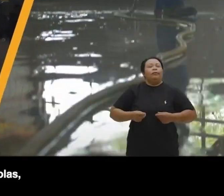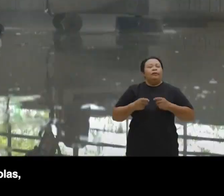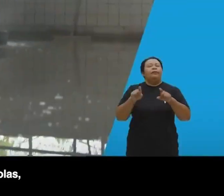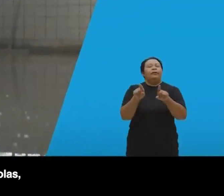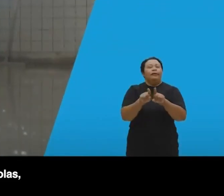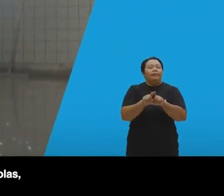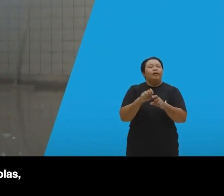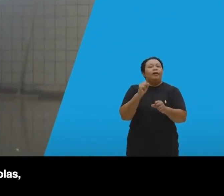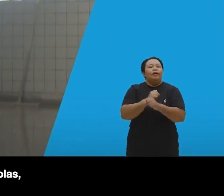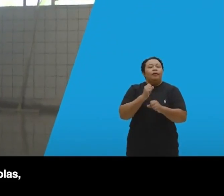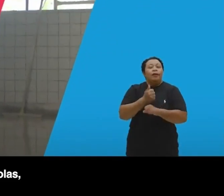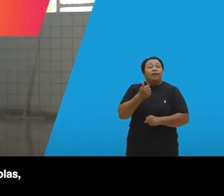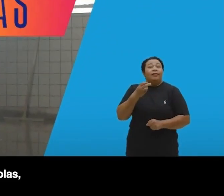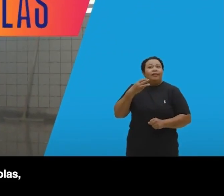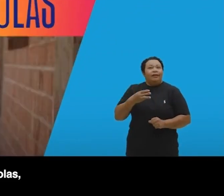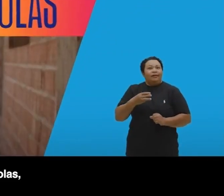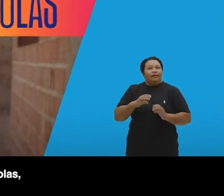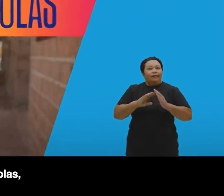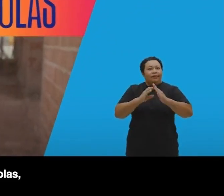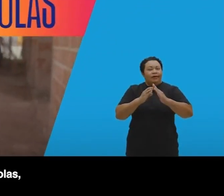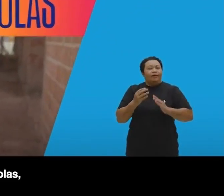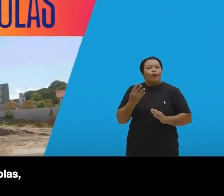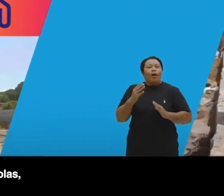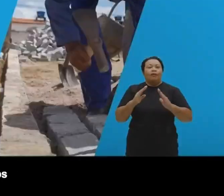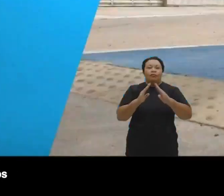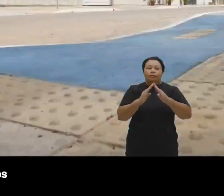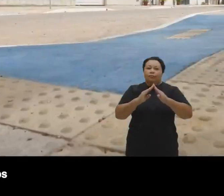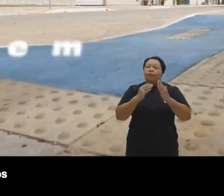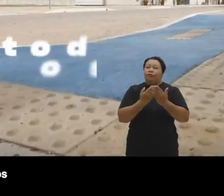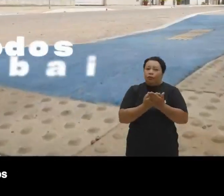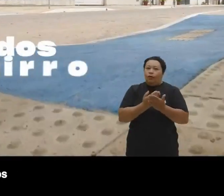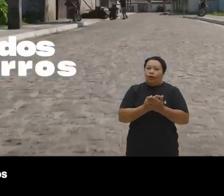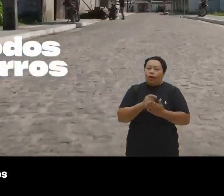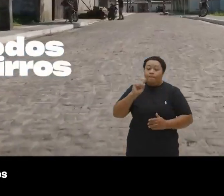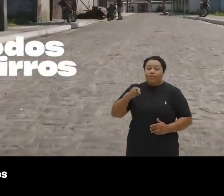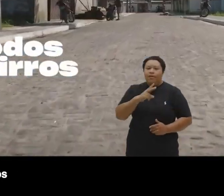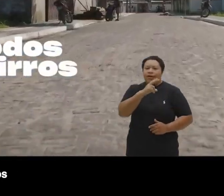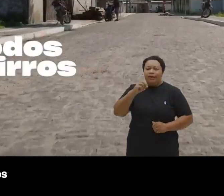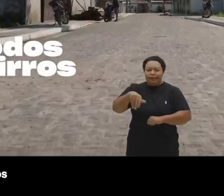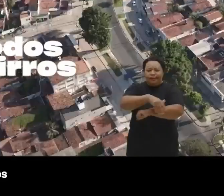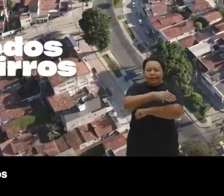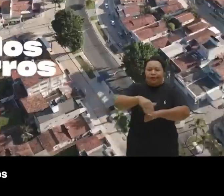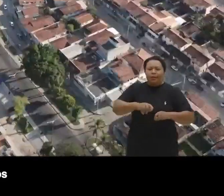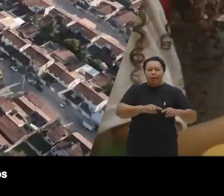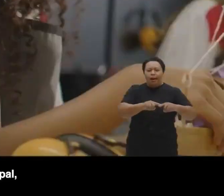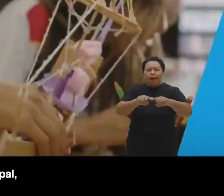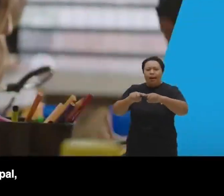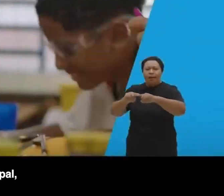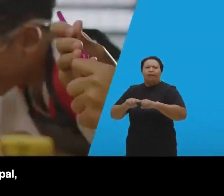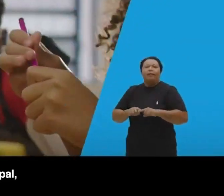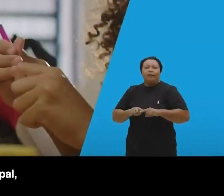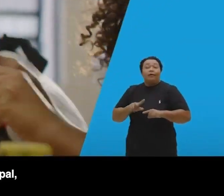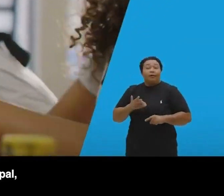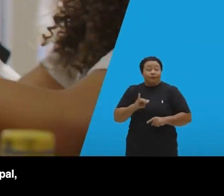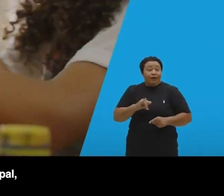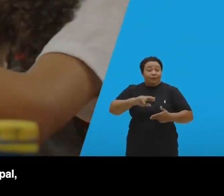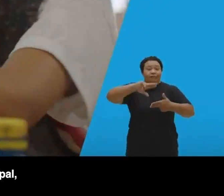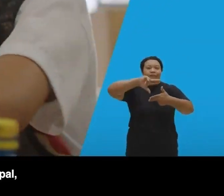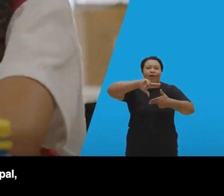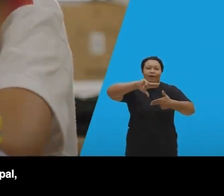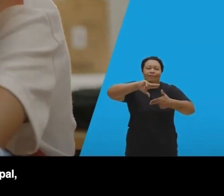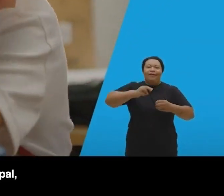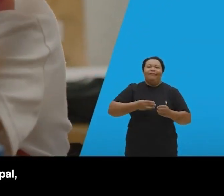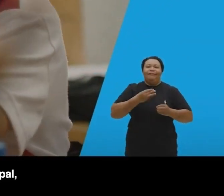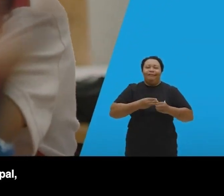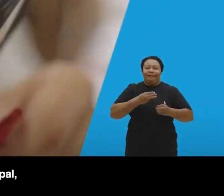Câncer. Está construindo 13 creches e 4 escolas, calçando 1.500 ruas em todos os bairros. E vai criar o programa Pé